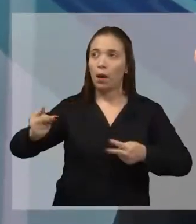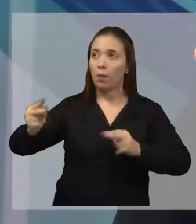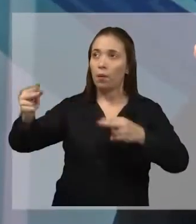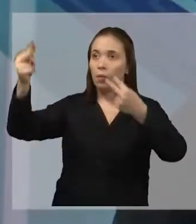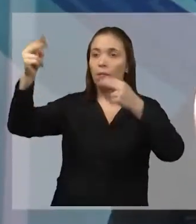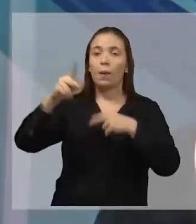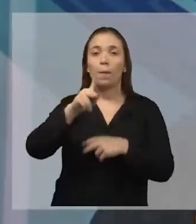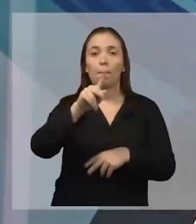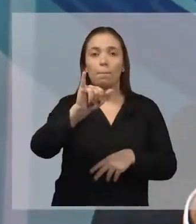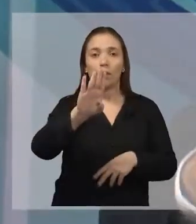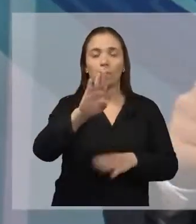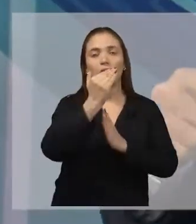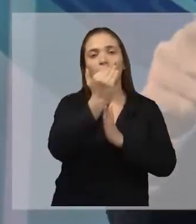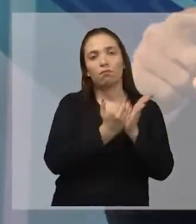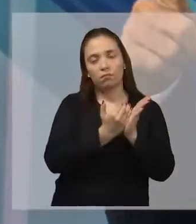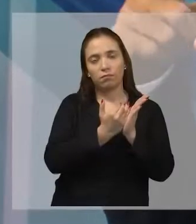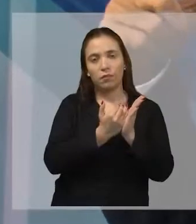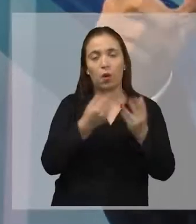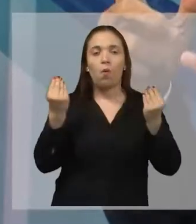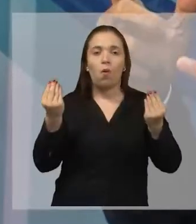ministro